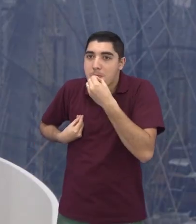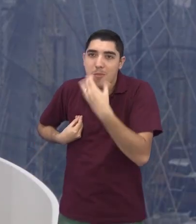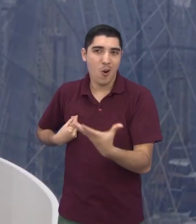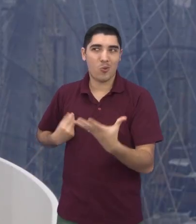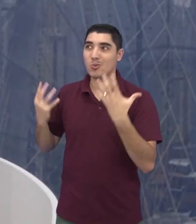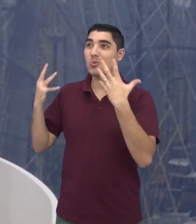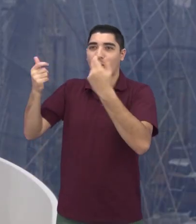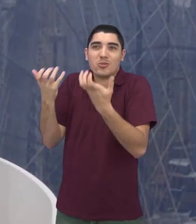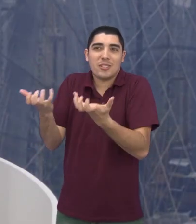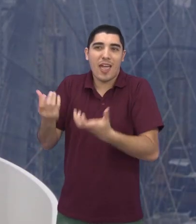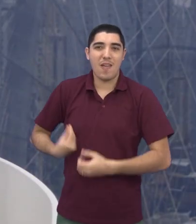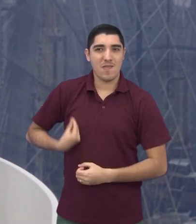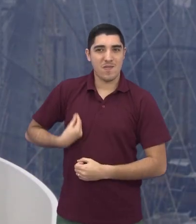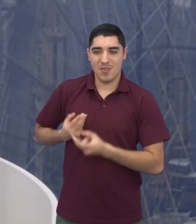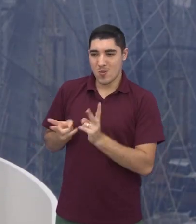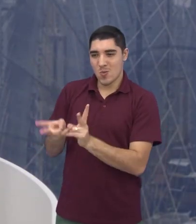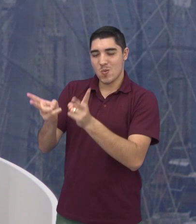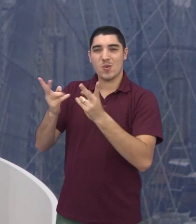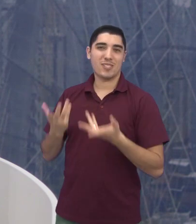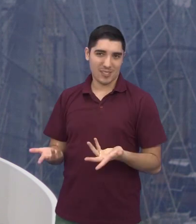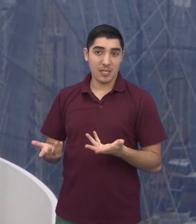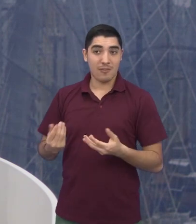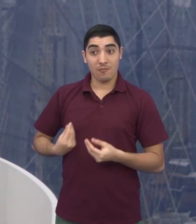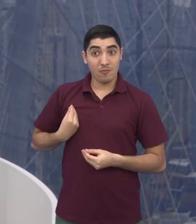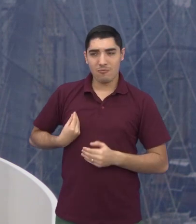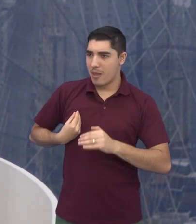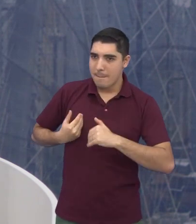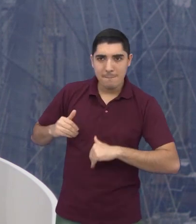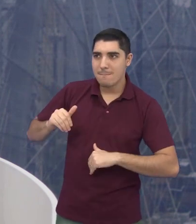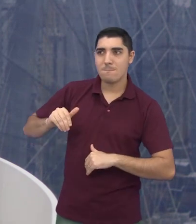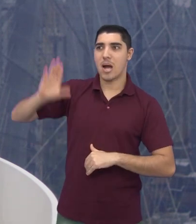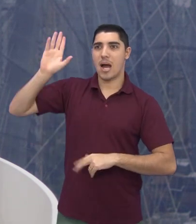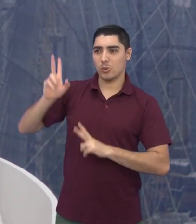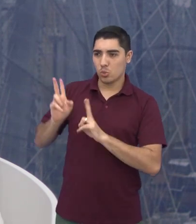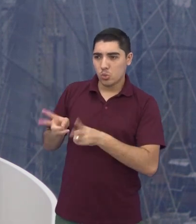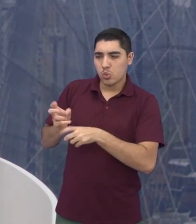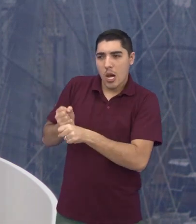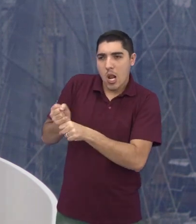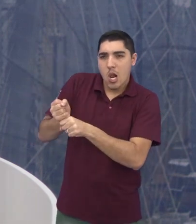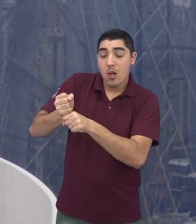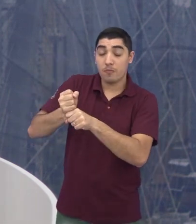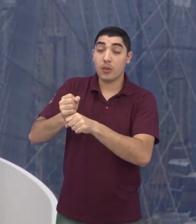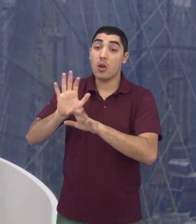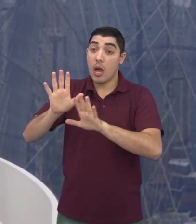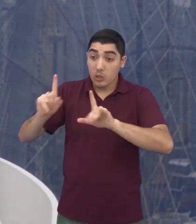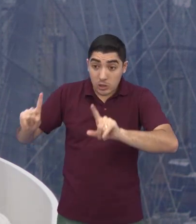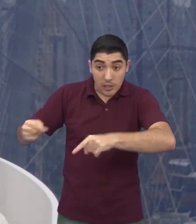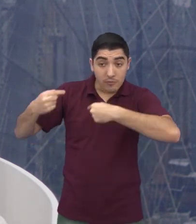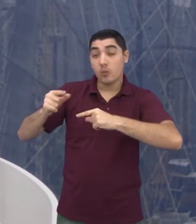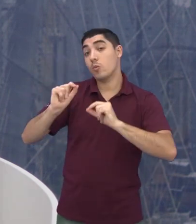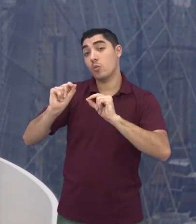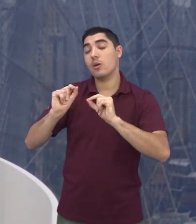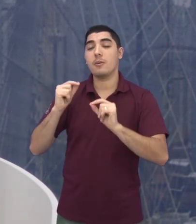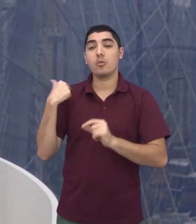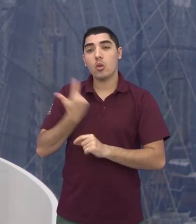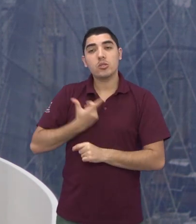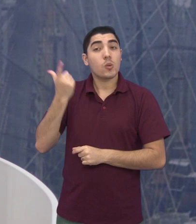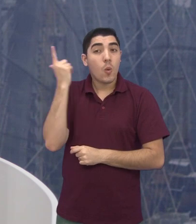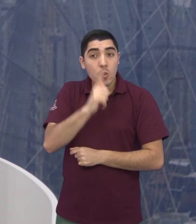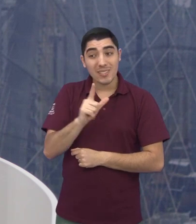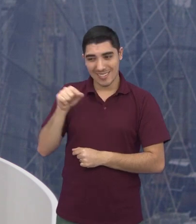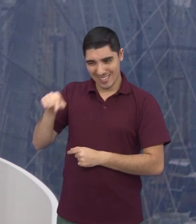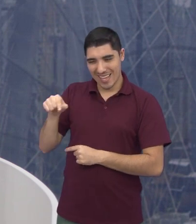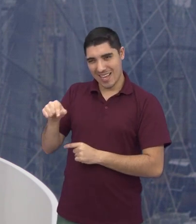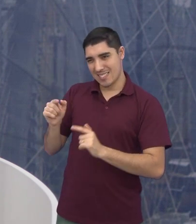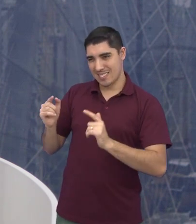deseja, né? É viver cada vez mais. O desafio é viver melhor, né? Todo esse ganho de tempo de vida